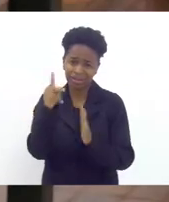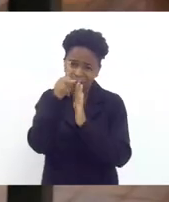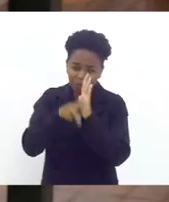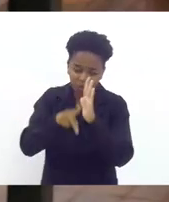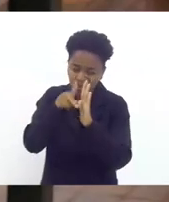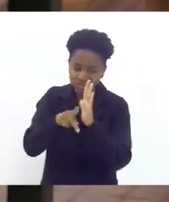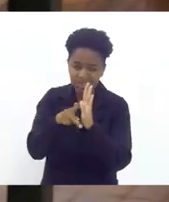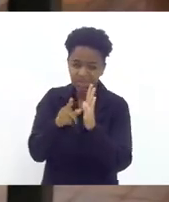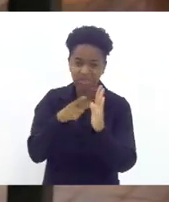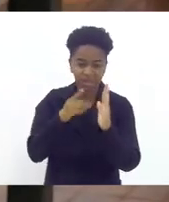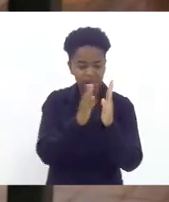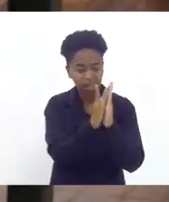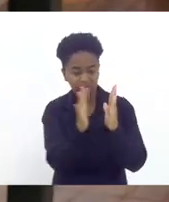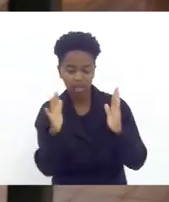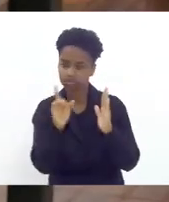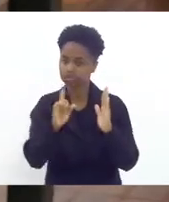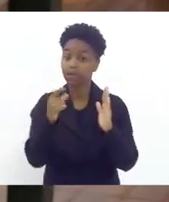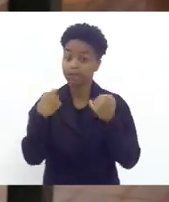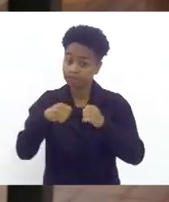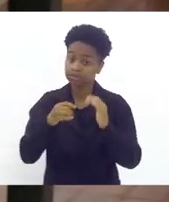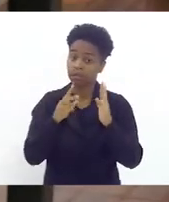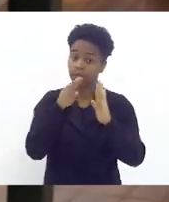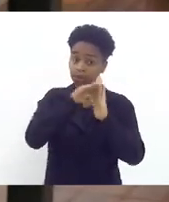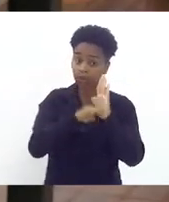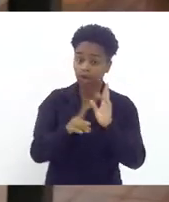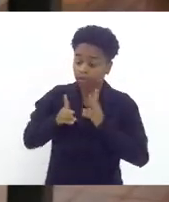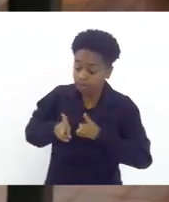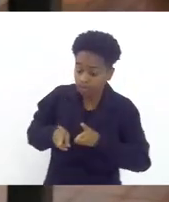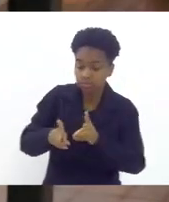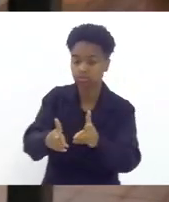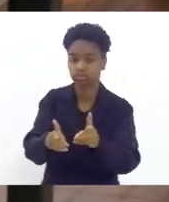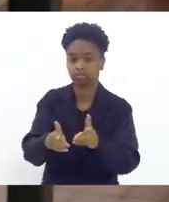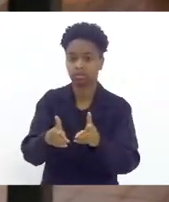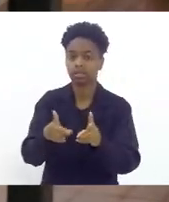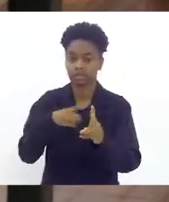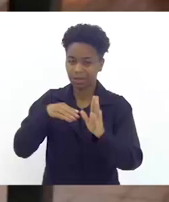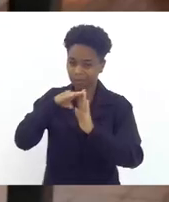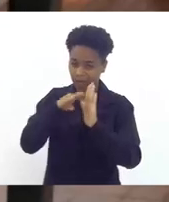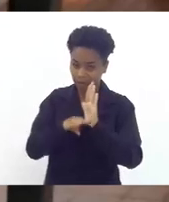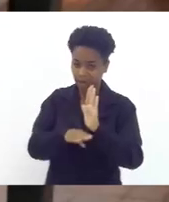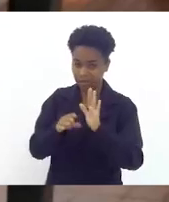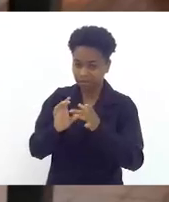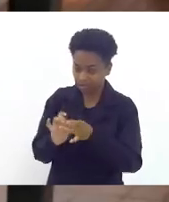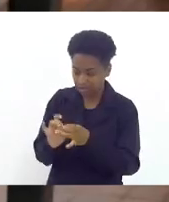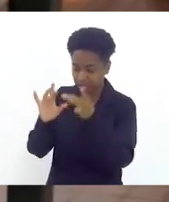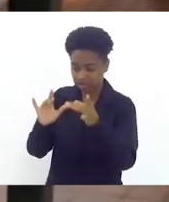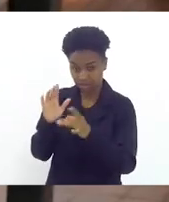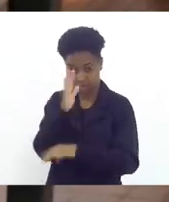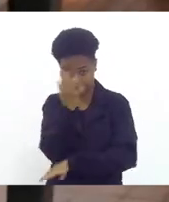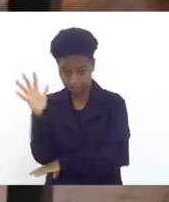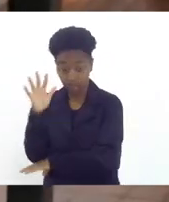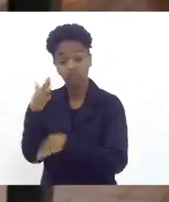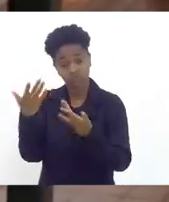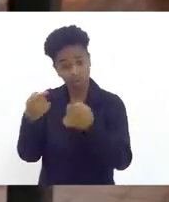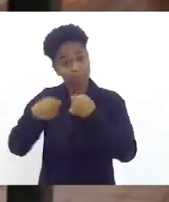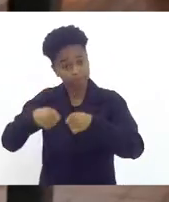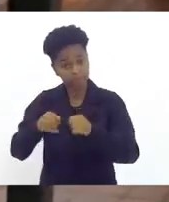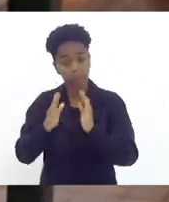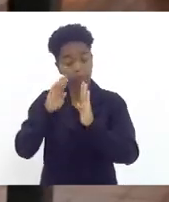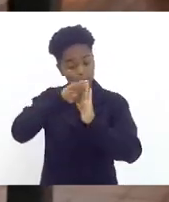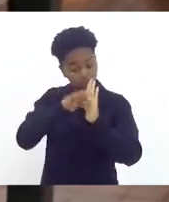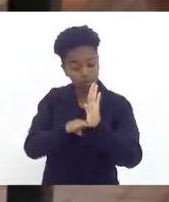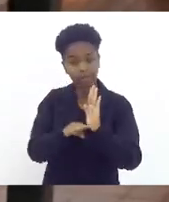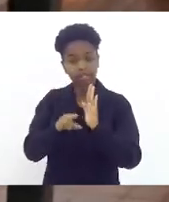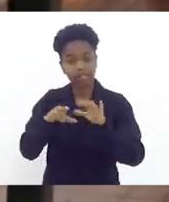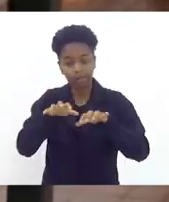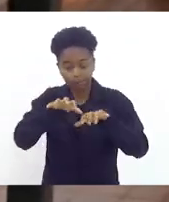projeto com início meio e fim é programa é permanente não tem um programa de licenciamento ambiental o programa então de descentralização de